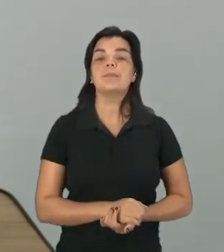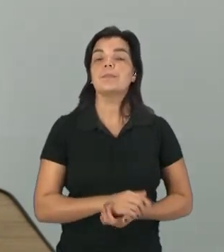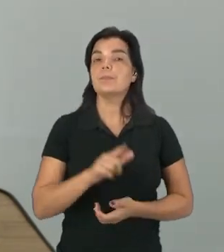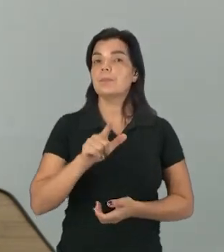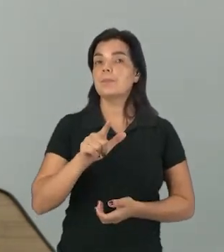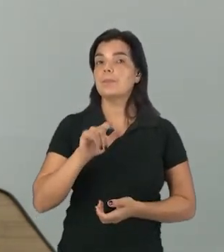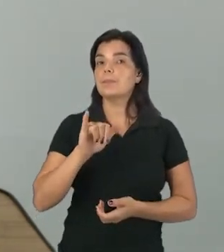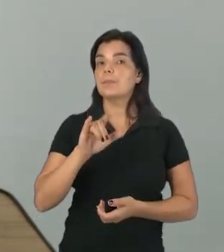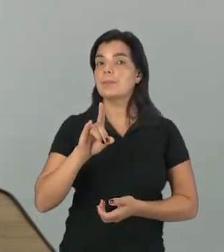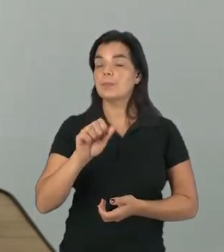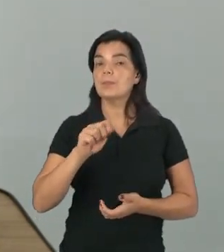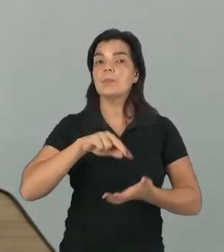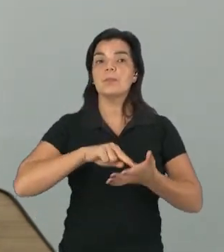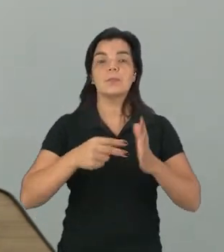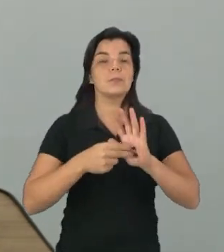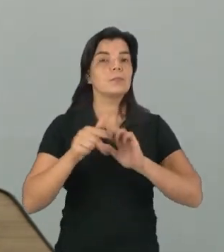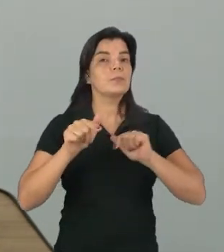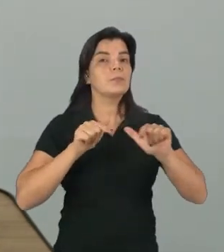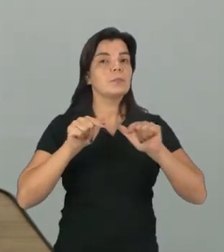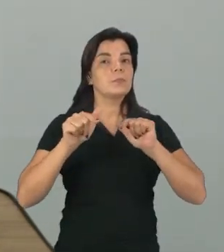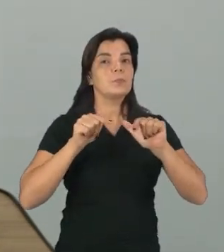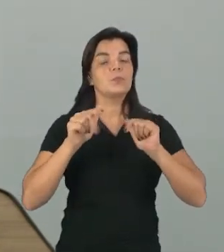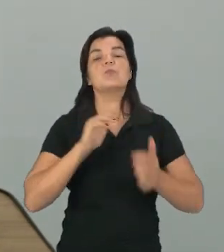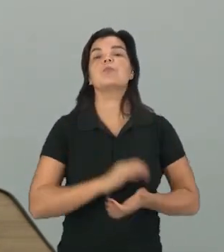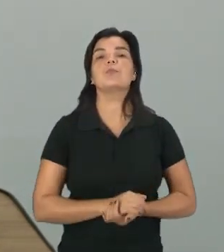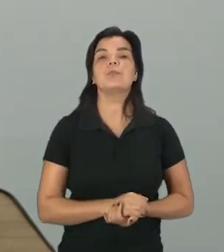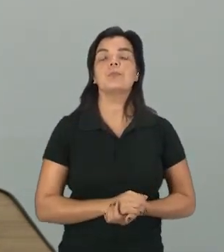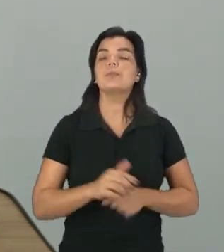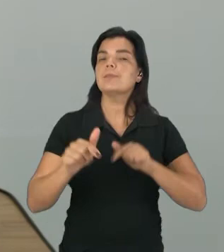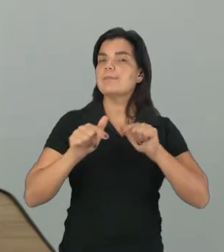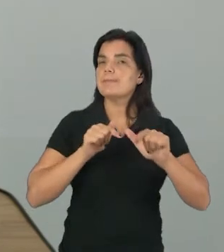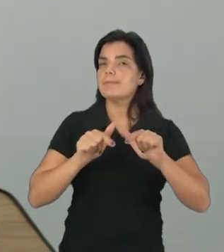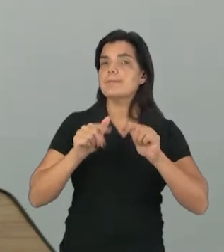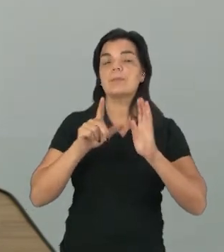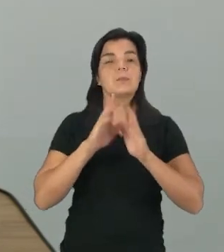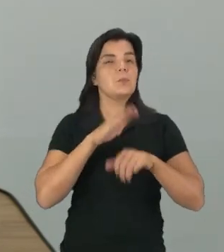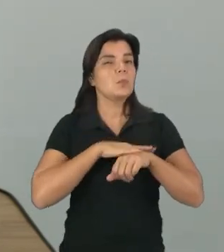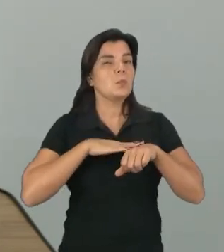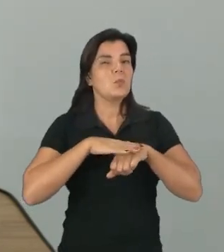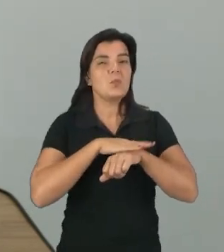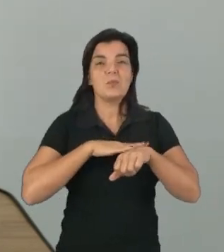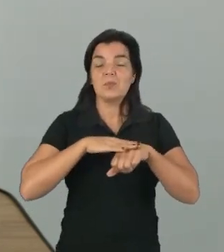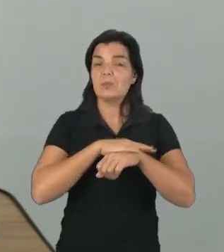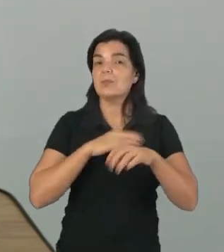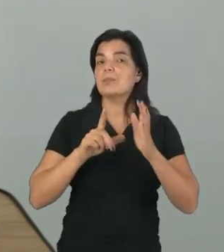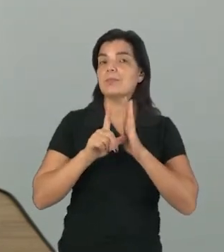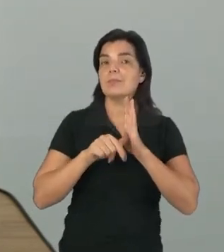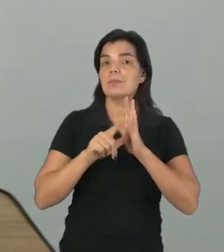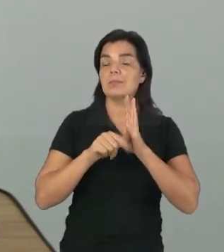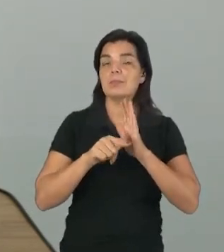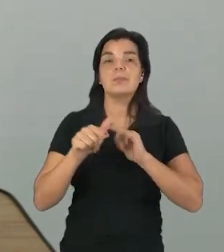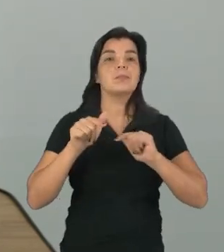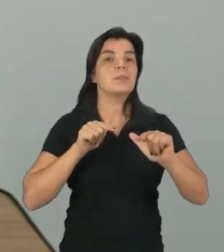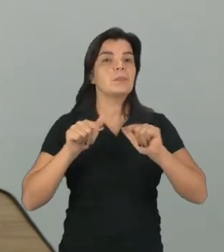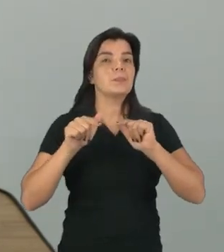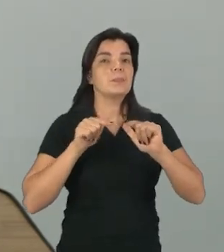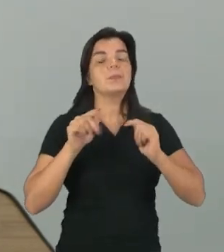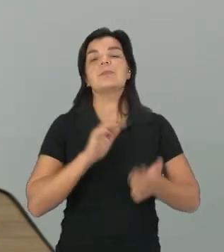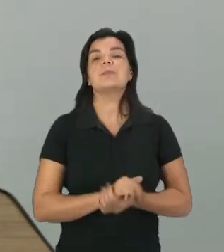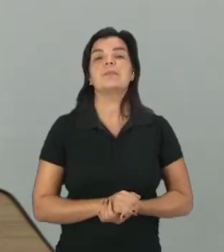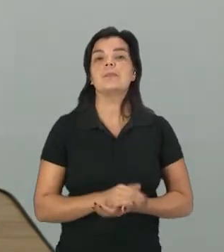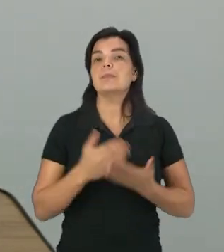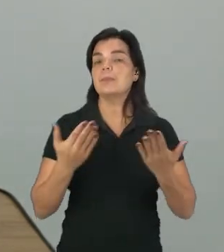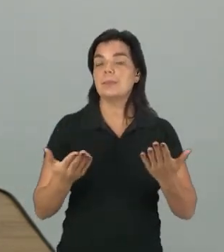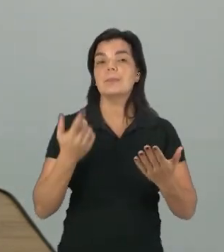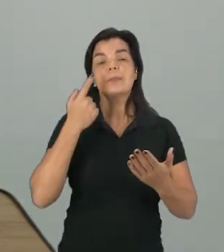está fazendo menção ao trabalho. Elas conversavam tanto e tanto que acabavam se atrasando para o seu trabalho. Então,